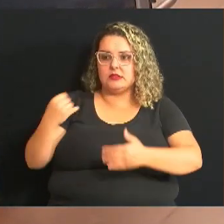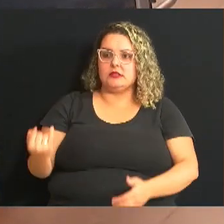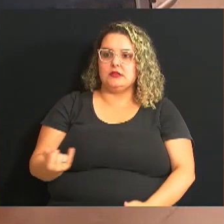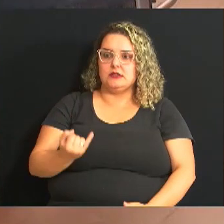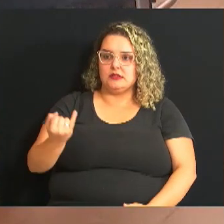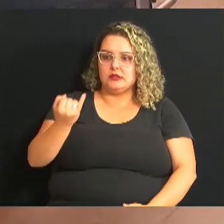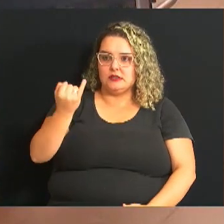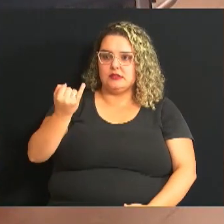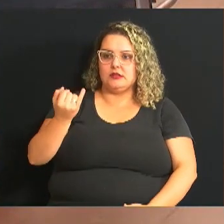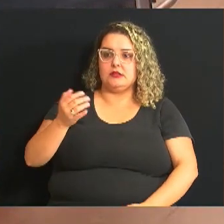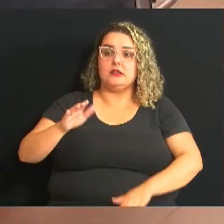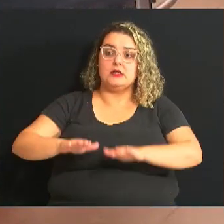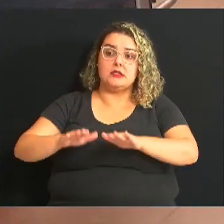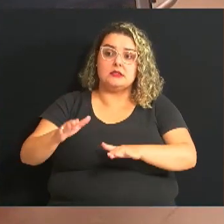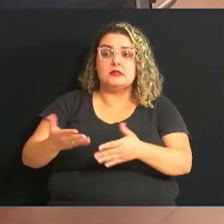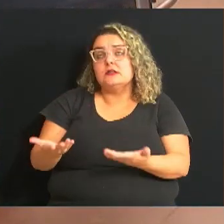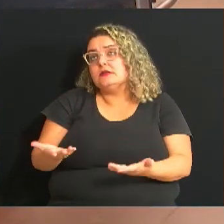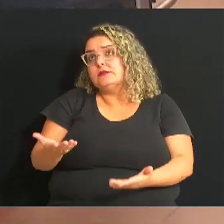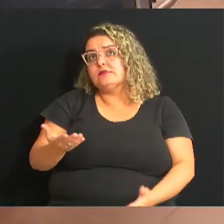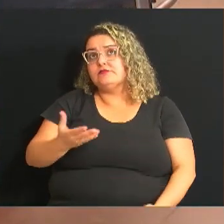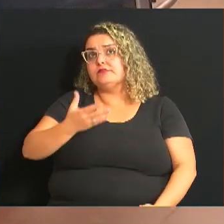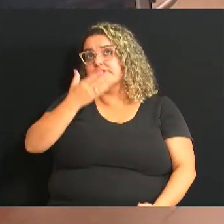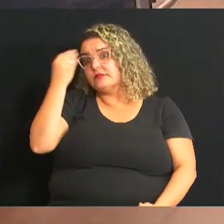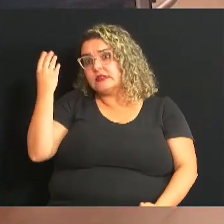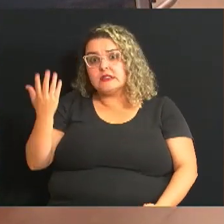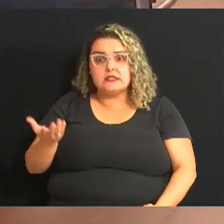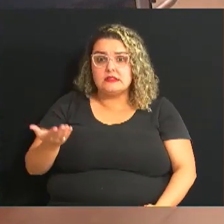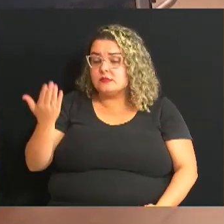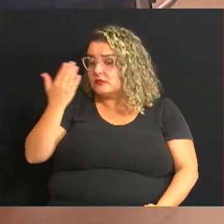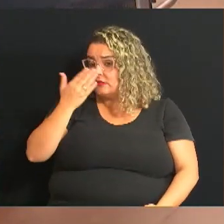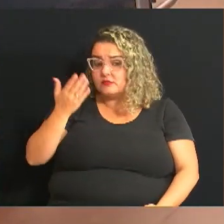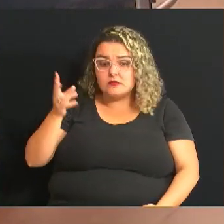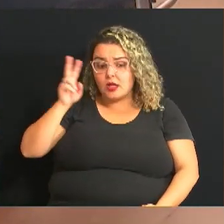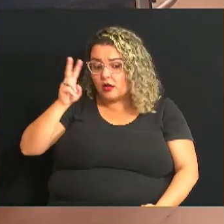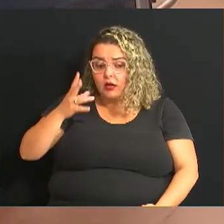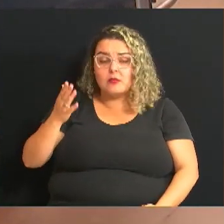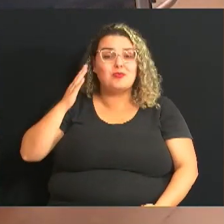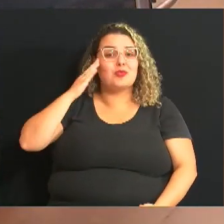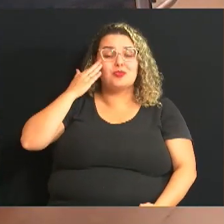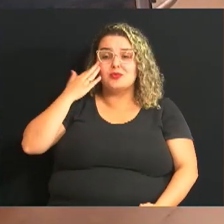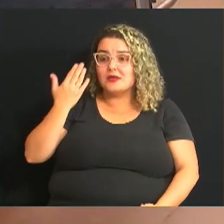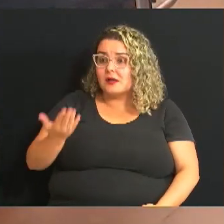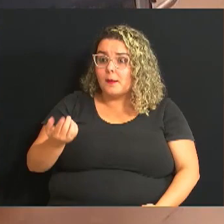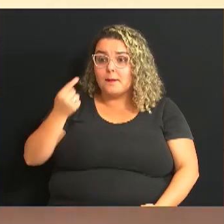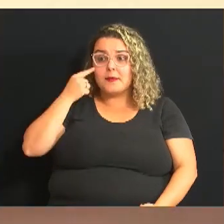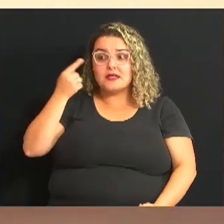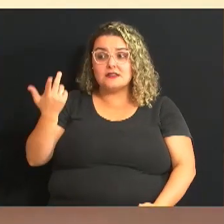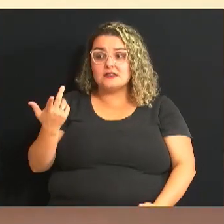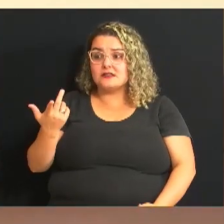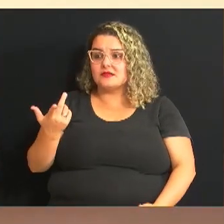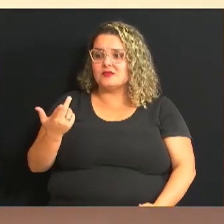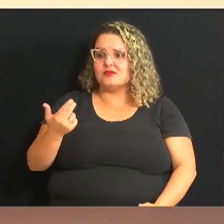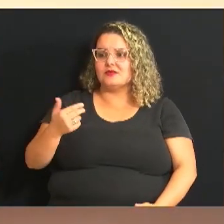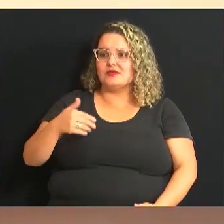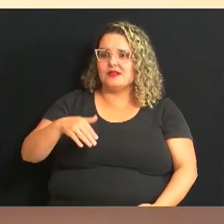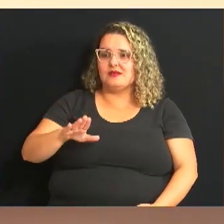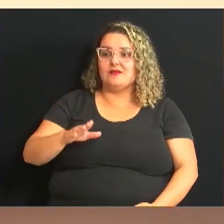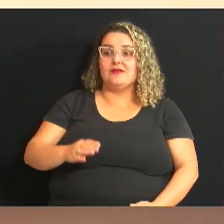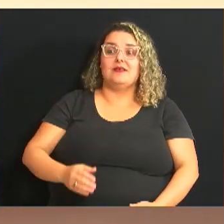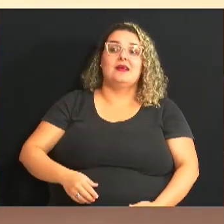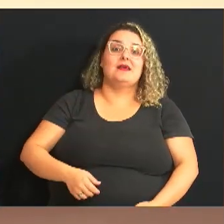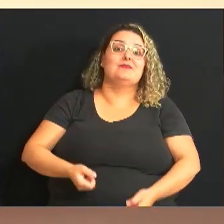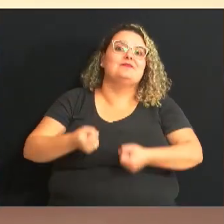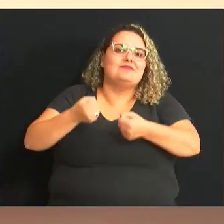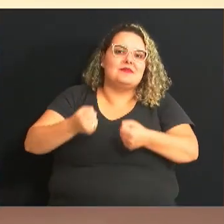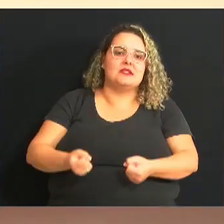vezes passa despercebido no dia a dia, algumas pessoas não entendem, acaba pensando que vai onerar ainda mais o imposto de renda. Eu queria